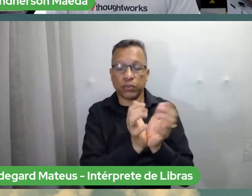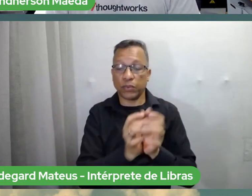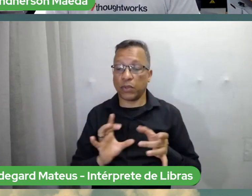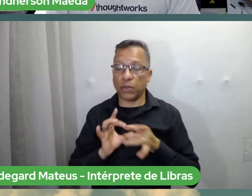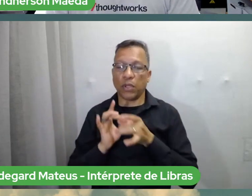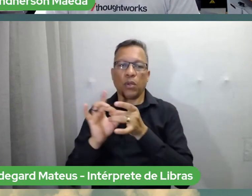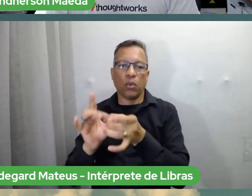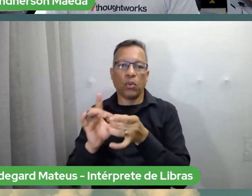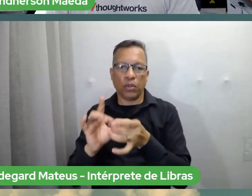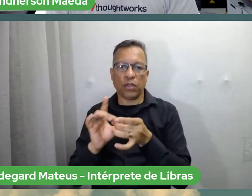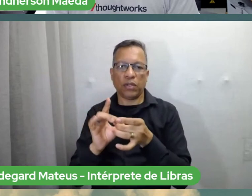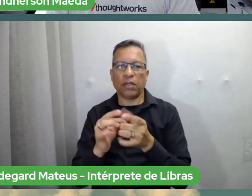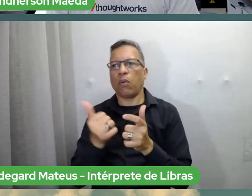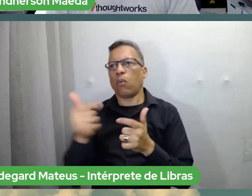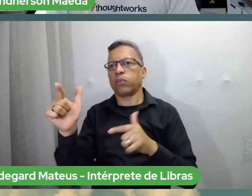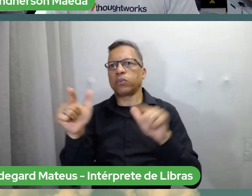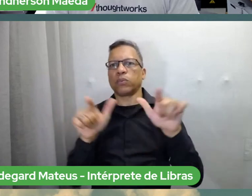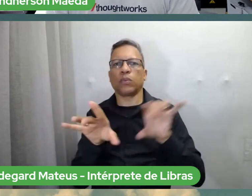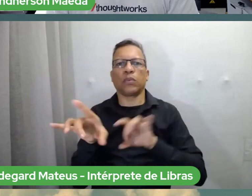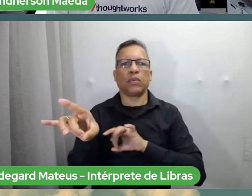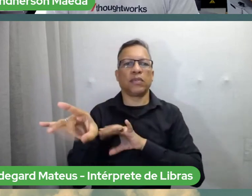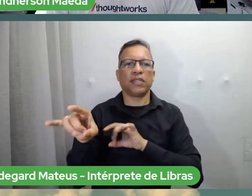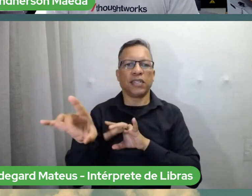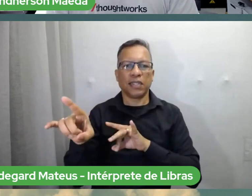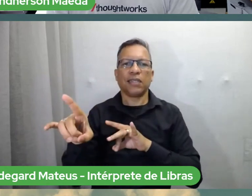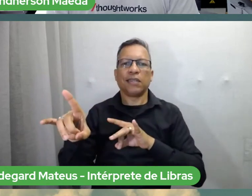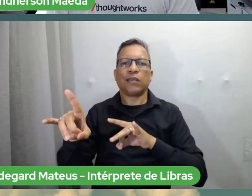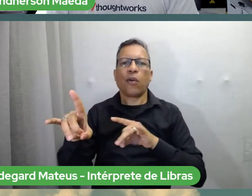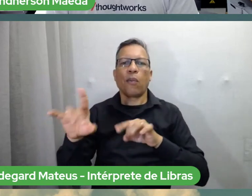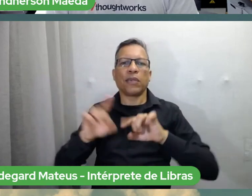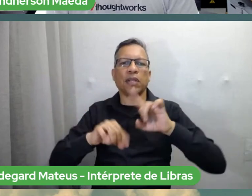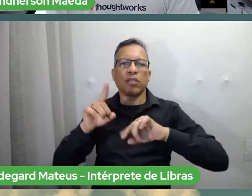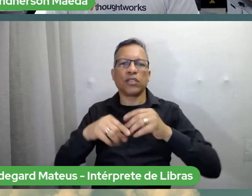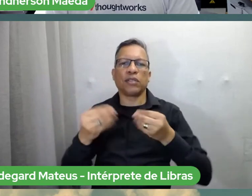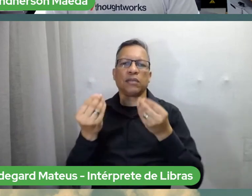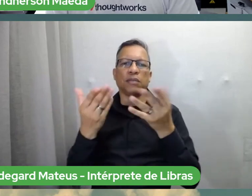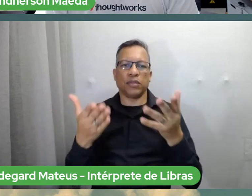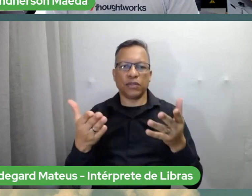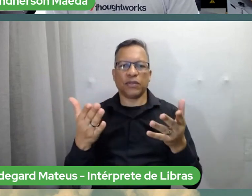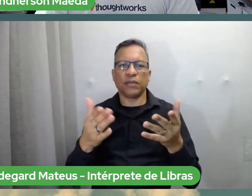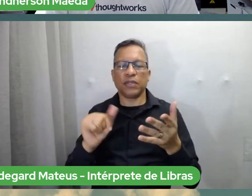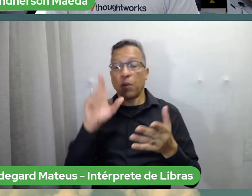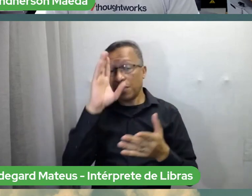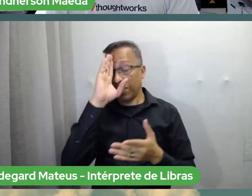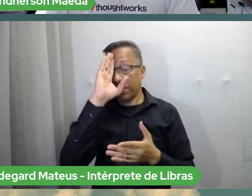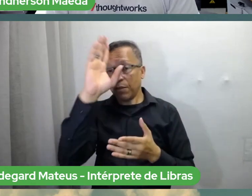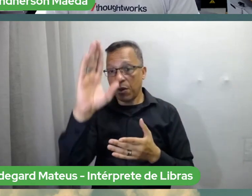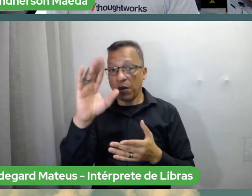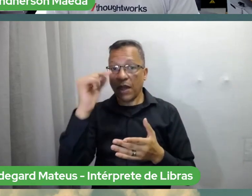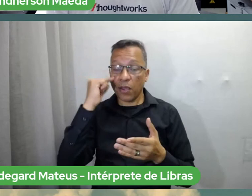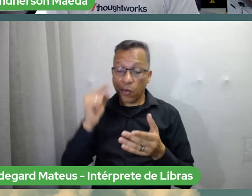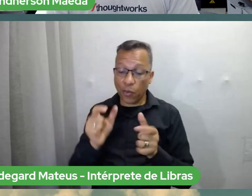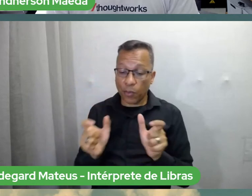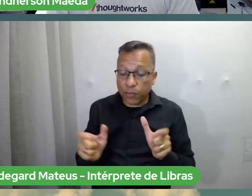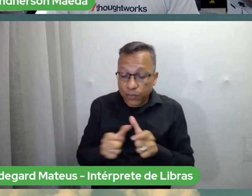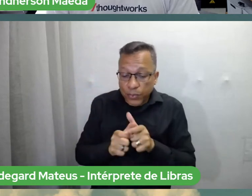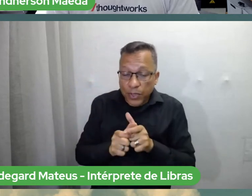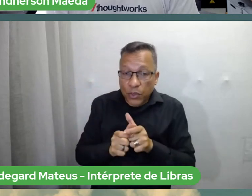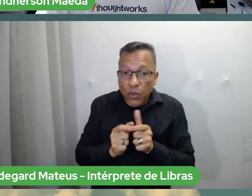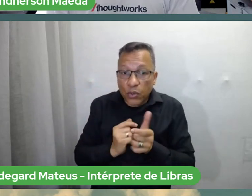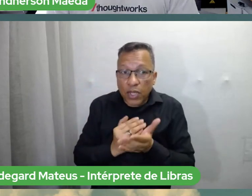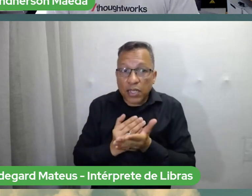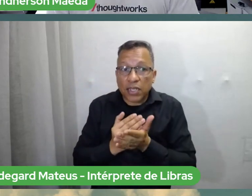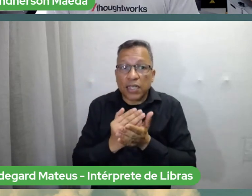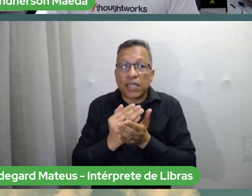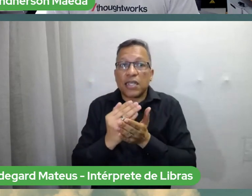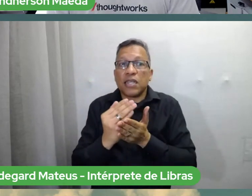Tem outras técnicas que, nos materiais que a gente passou, você vai conseguir ver também como começar. Mas o principal ponto é esse, é começar pequeno e começar já ligado ao negócio, assim,